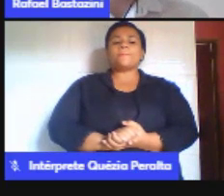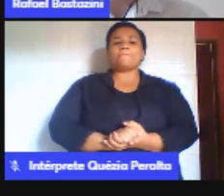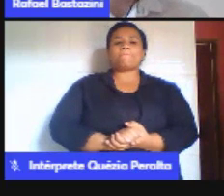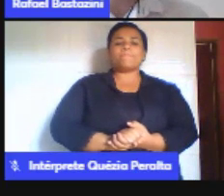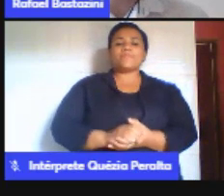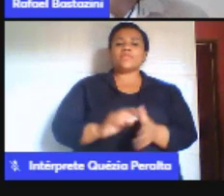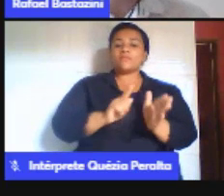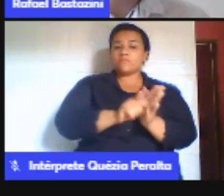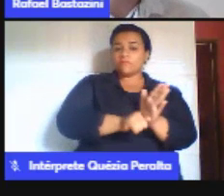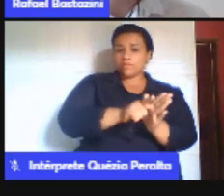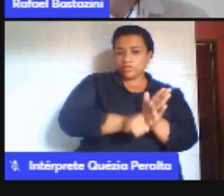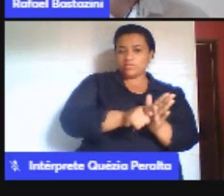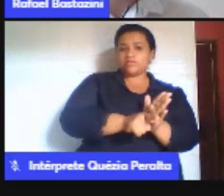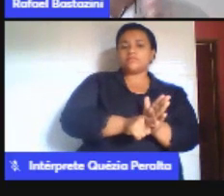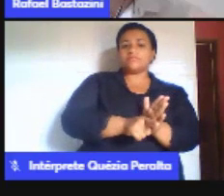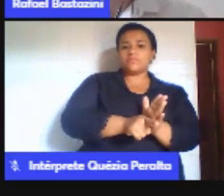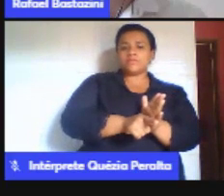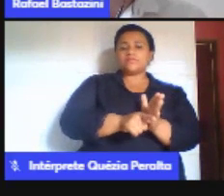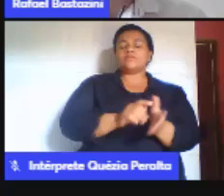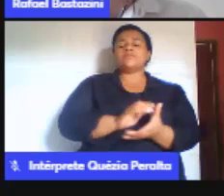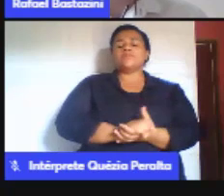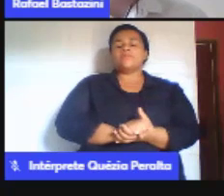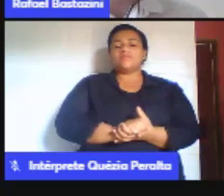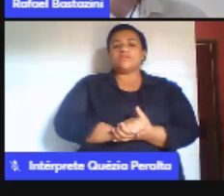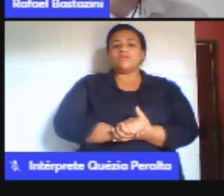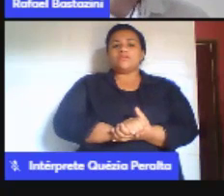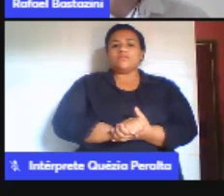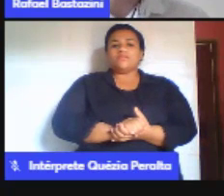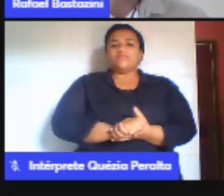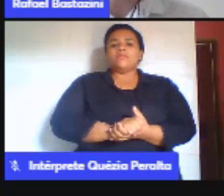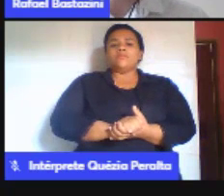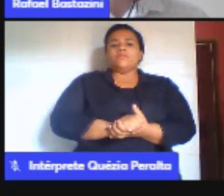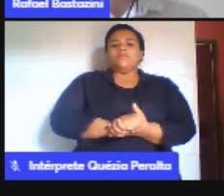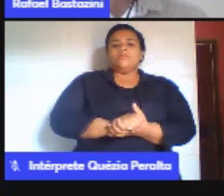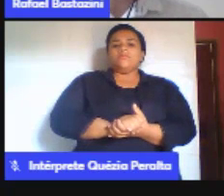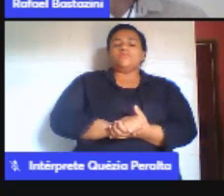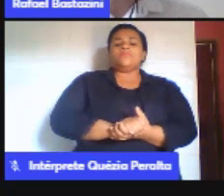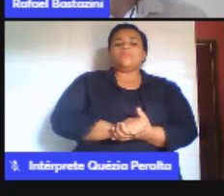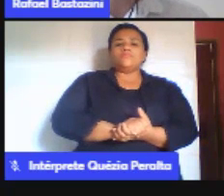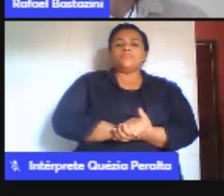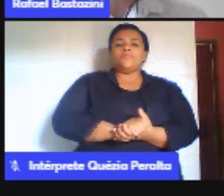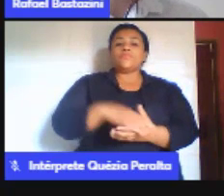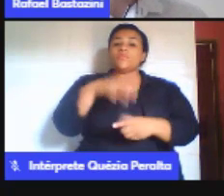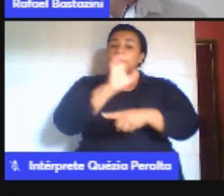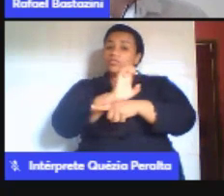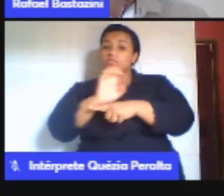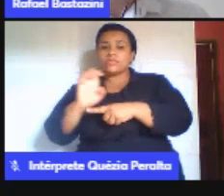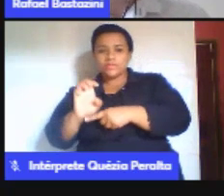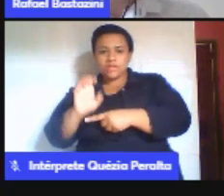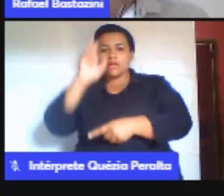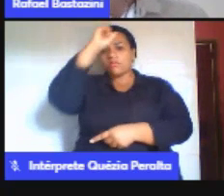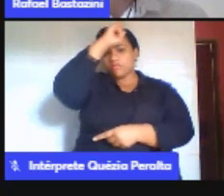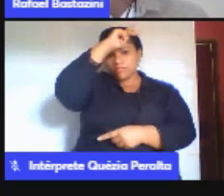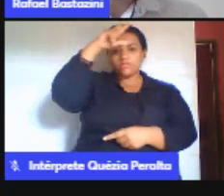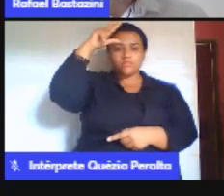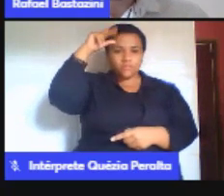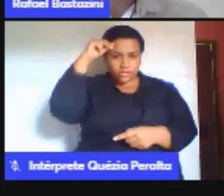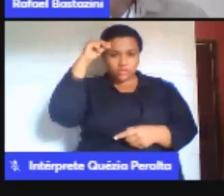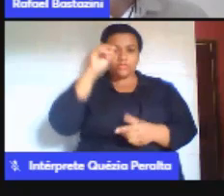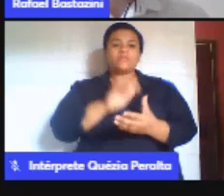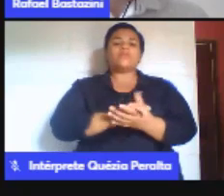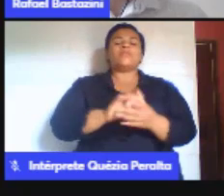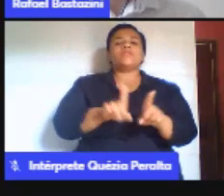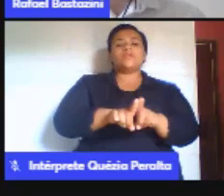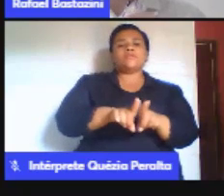pesquisa nos arquivos históricos, tanto do município como do estado. A gente fez uma pesquisa nos arquivos da